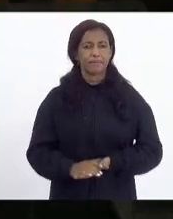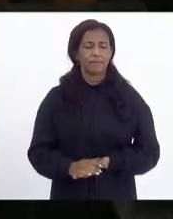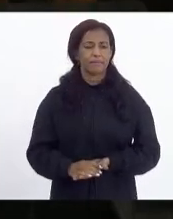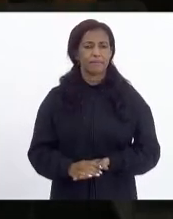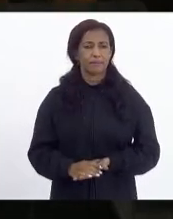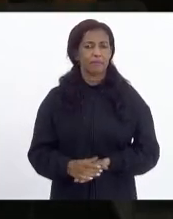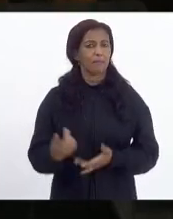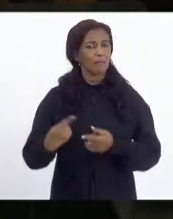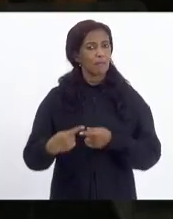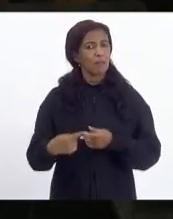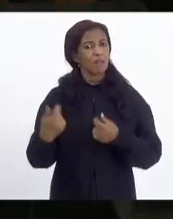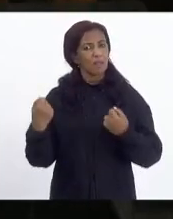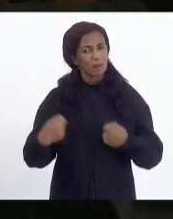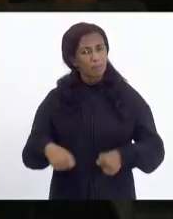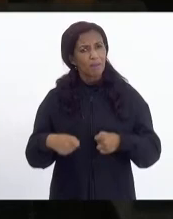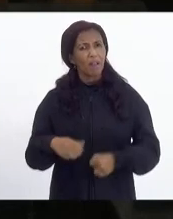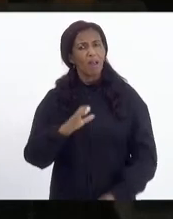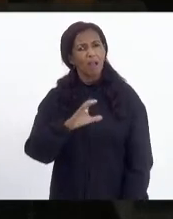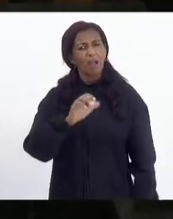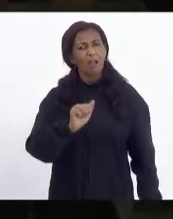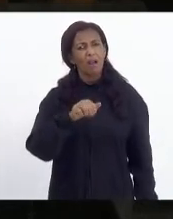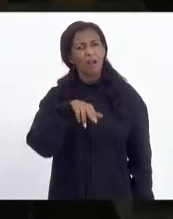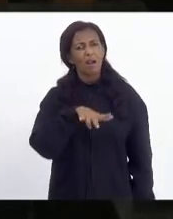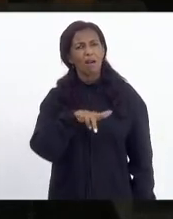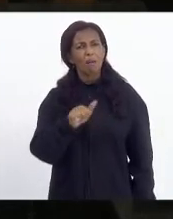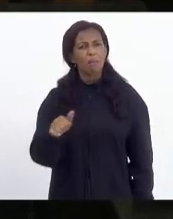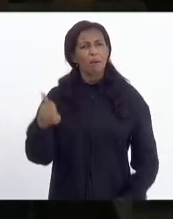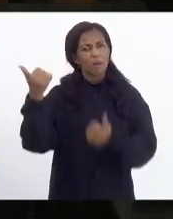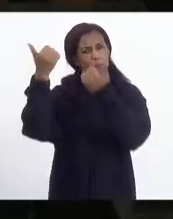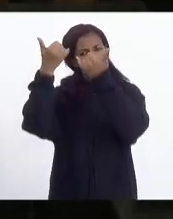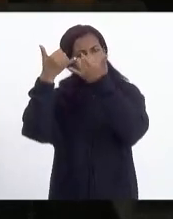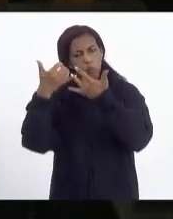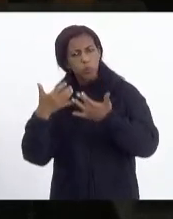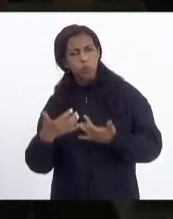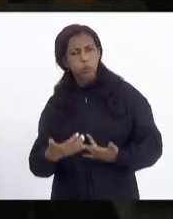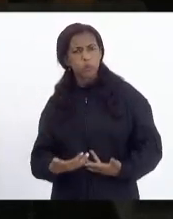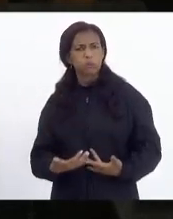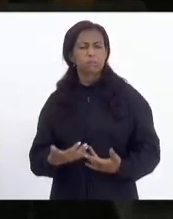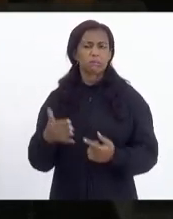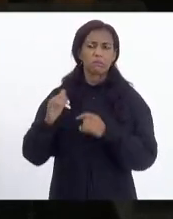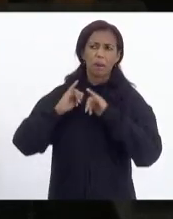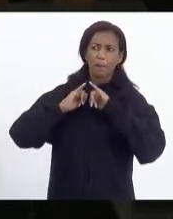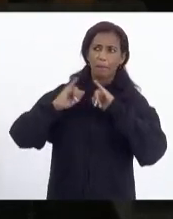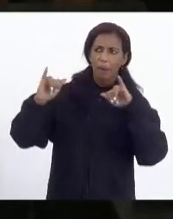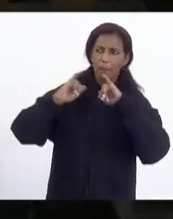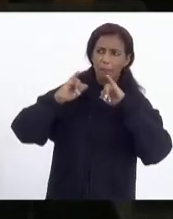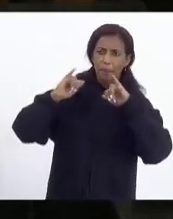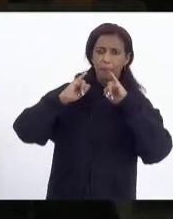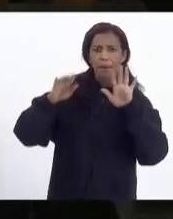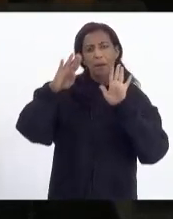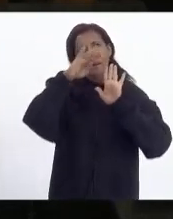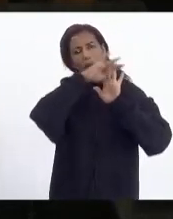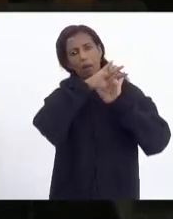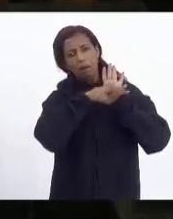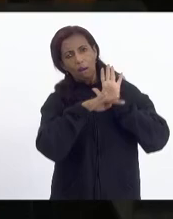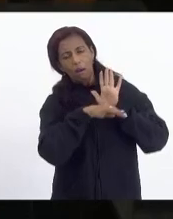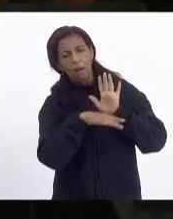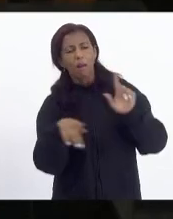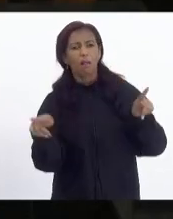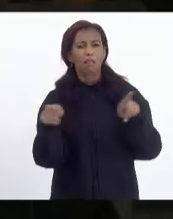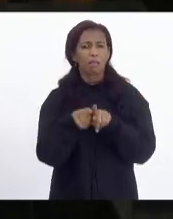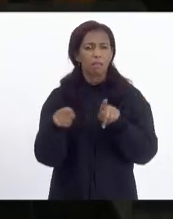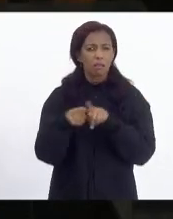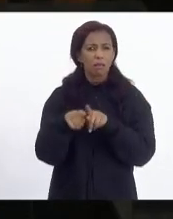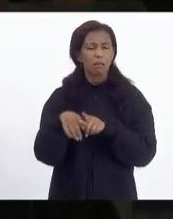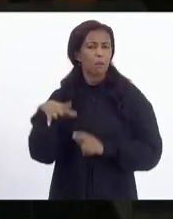é porque tinha que ter campanha sucessivas de esclarecimentos tinha ter programas específicos